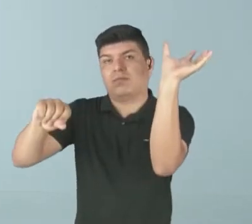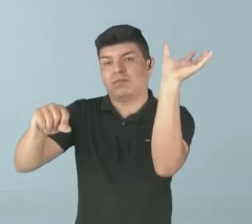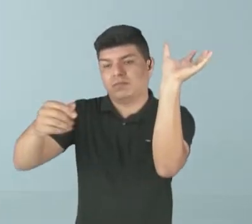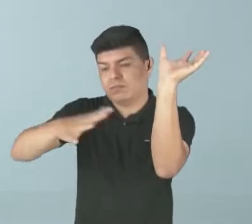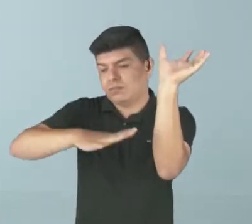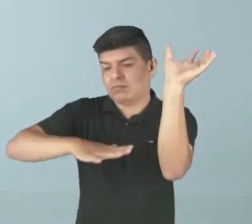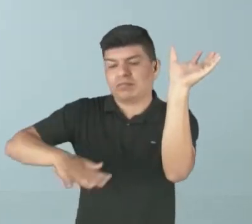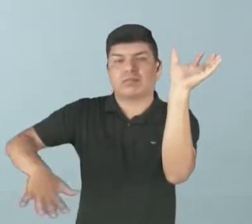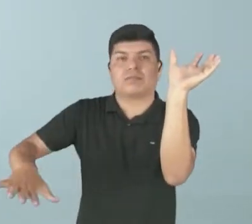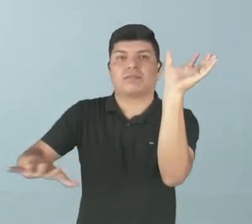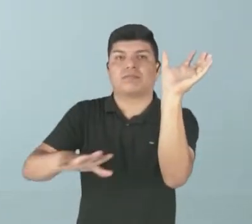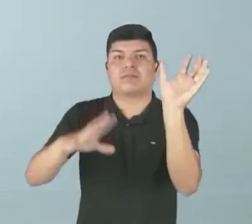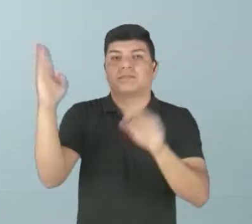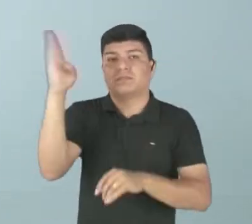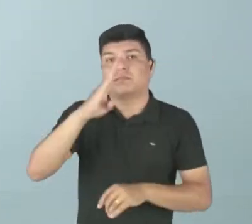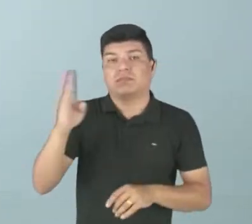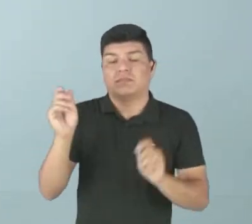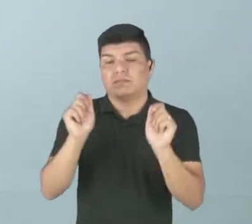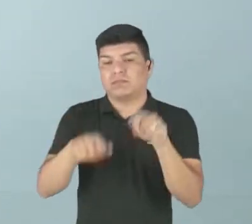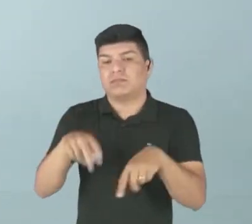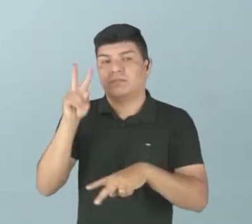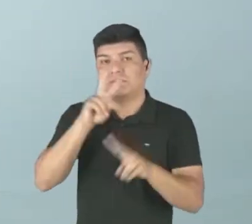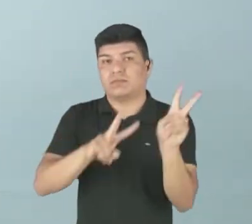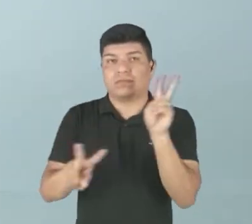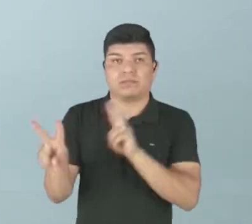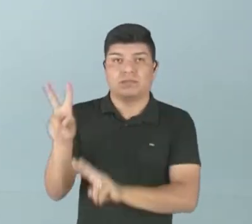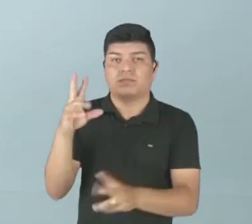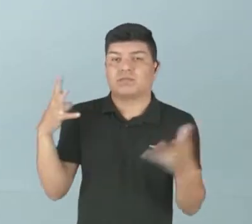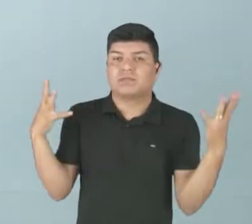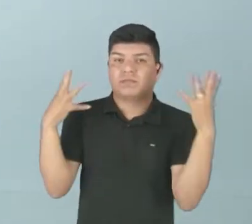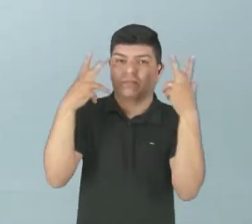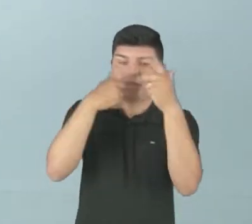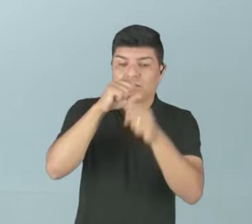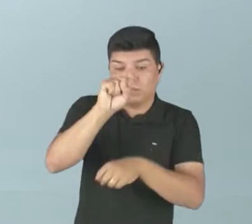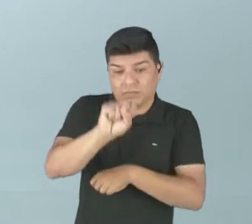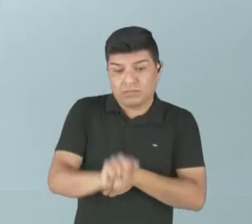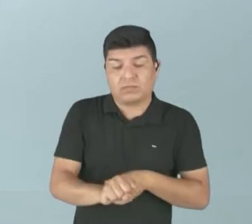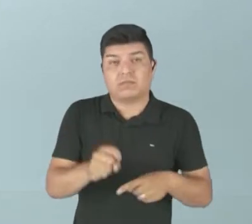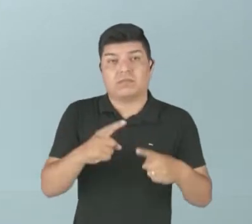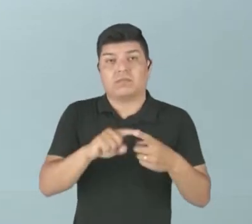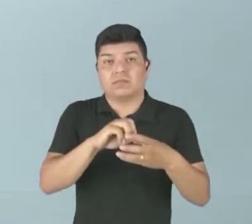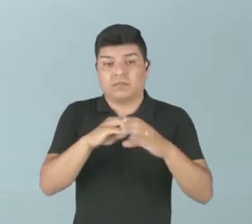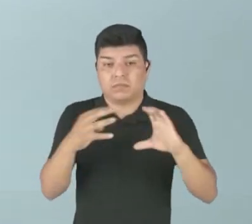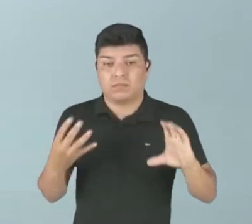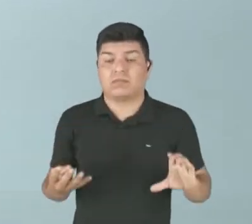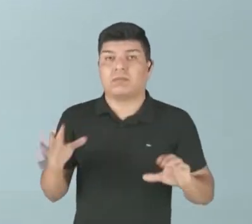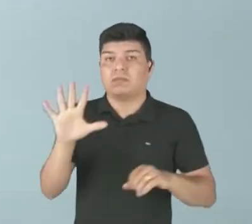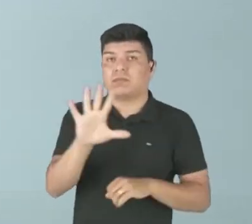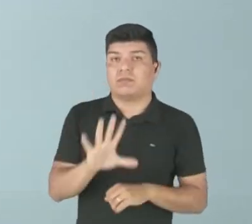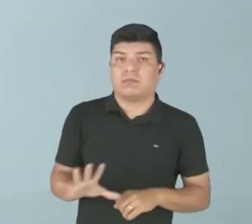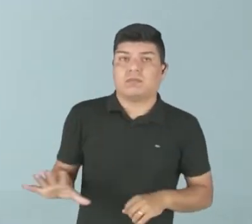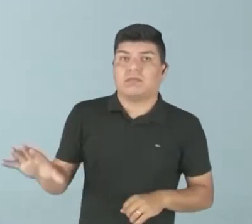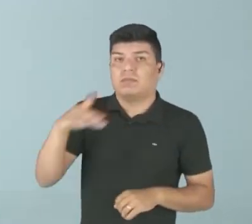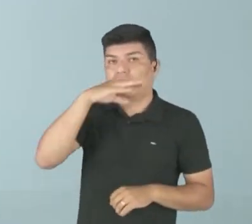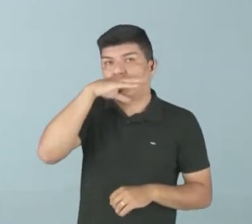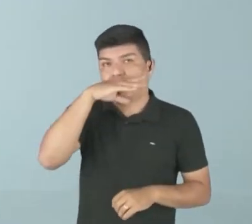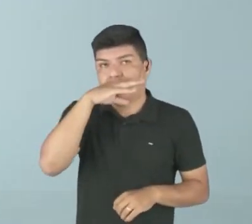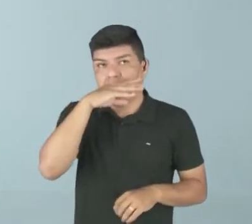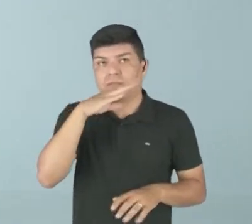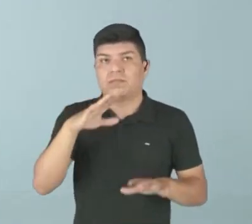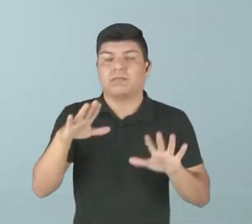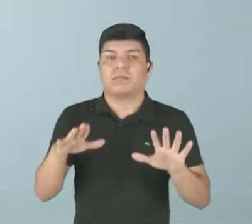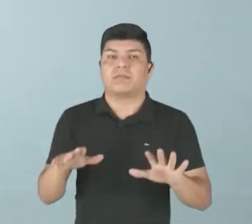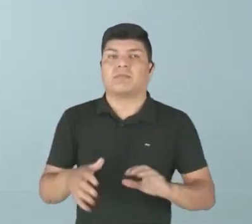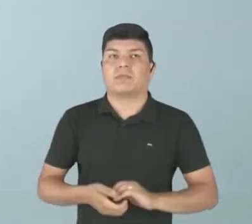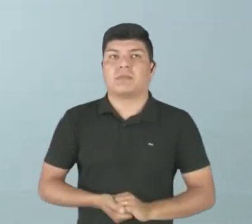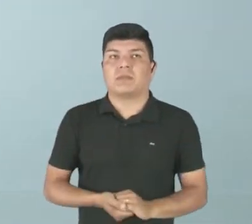no Brasil, é possível ver essa beleza pela região sul por ter essa característica de clima. Temperado úmido e temperado super